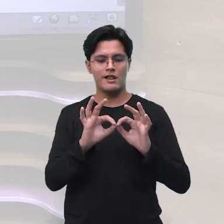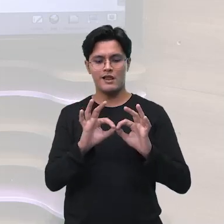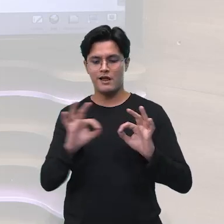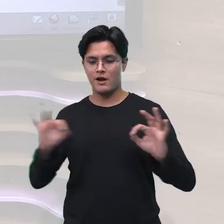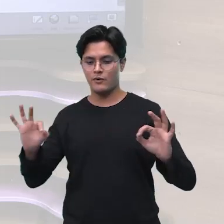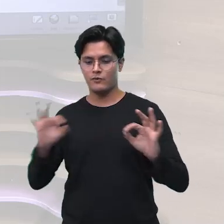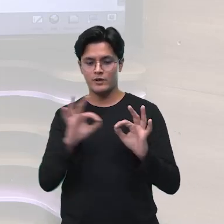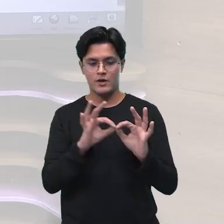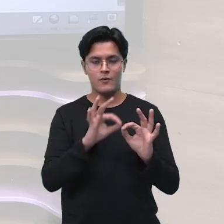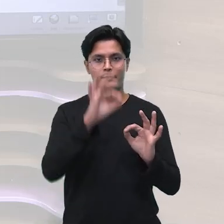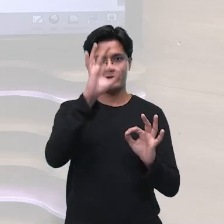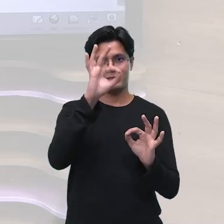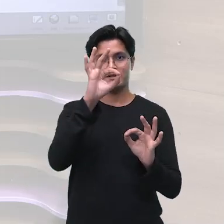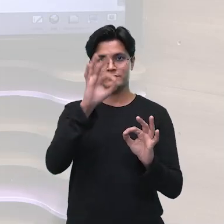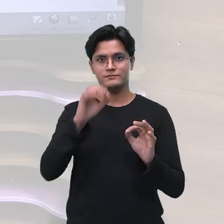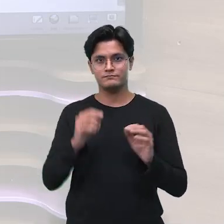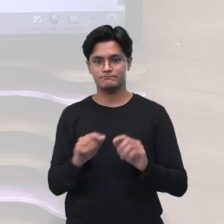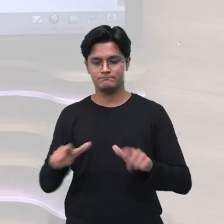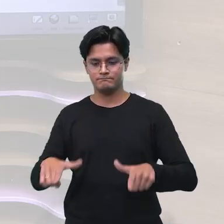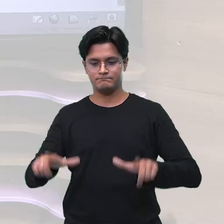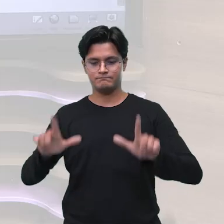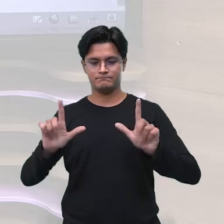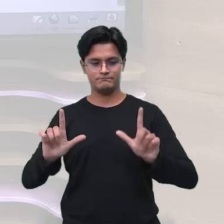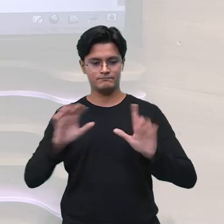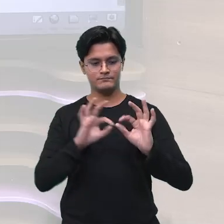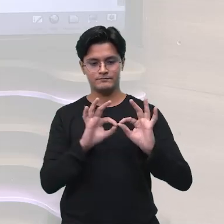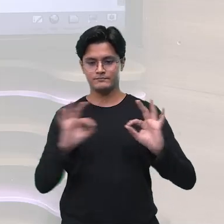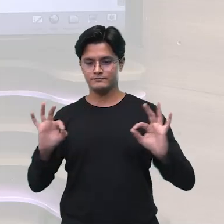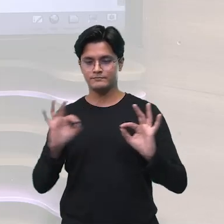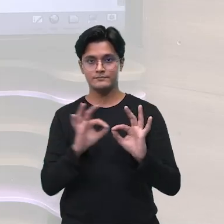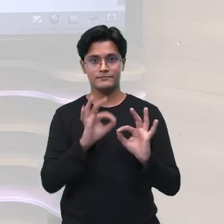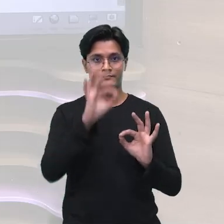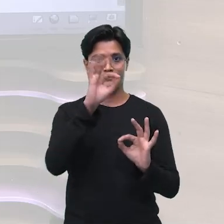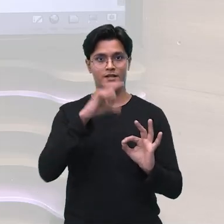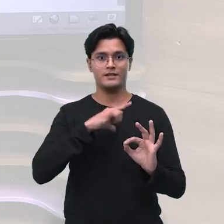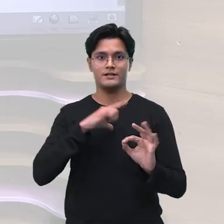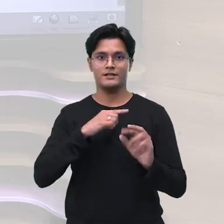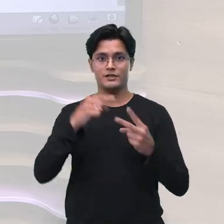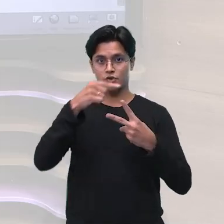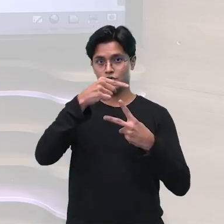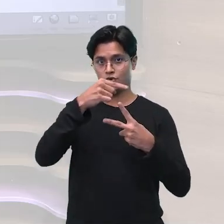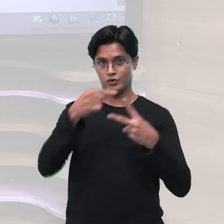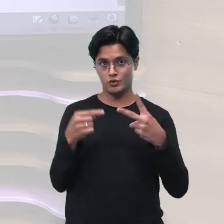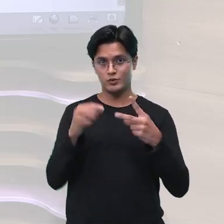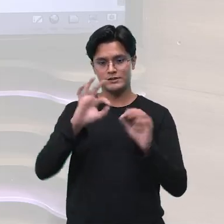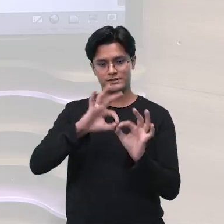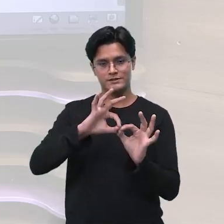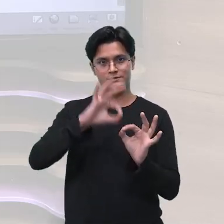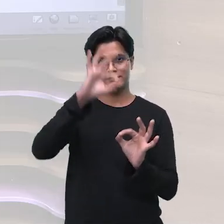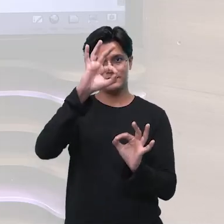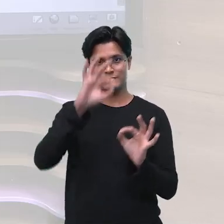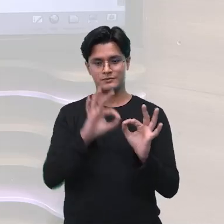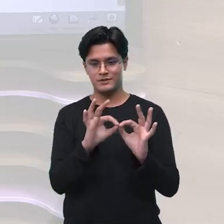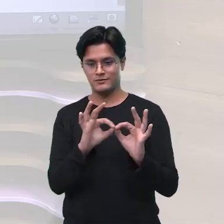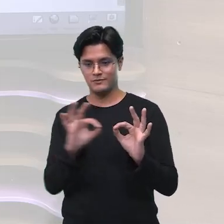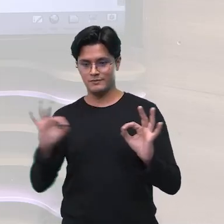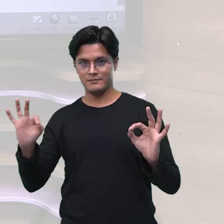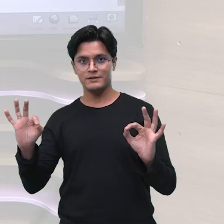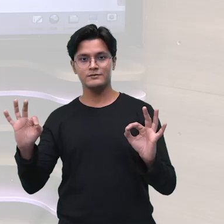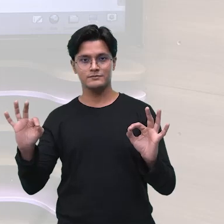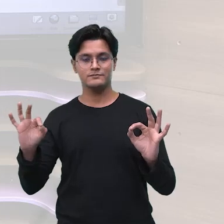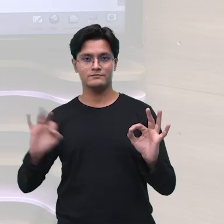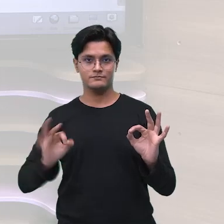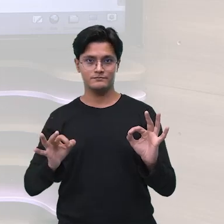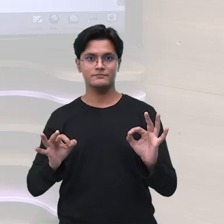Como ela está sobre a mesa, ela é considerada objeto plano, porque ela só tem 2 dimensões, a largura e o comprimento,